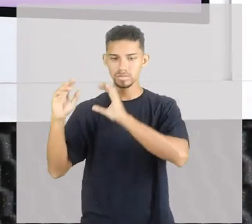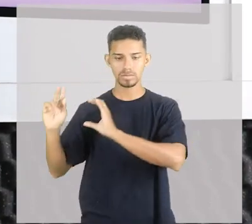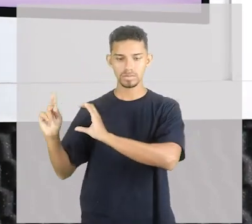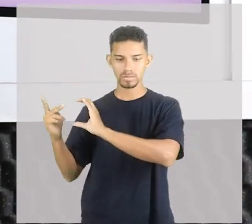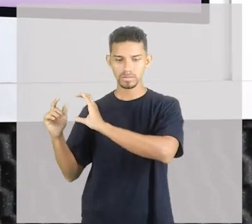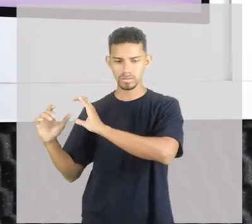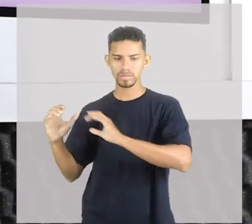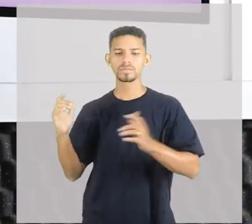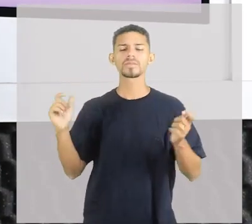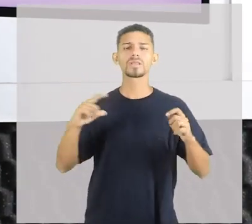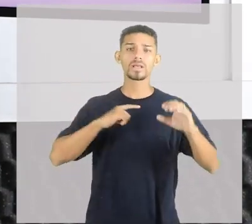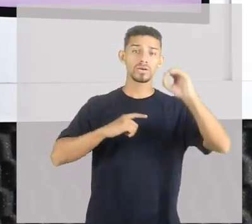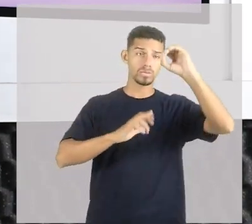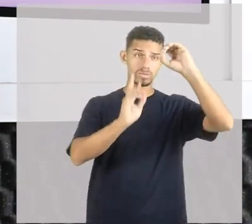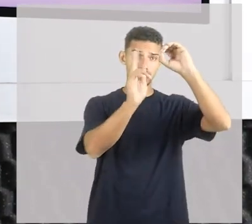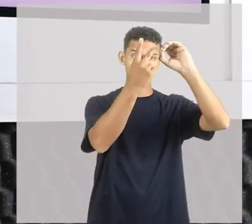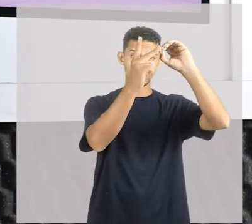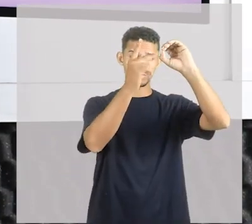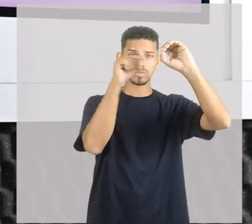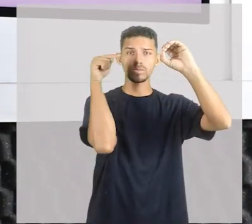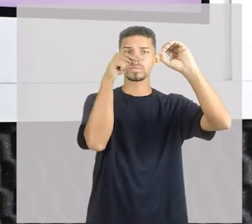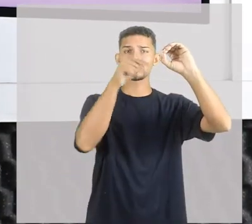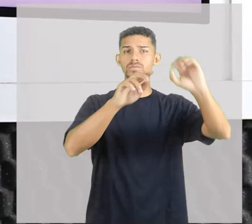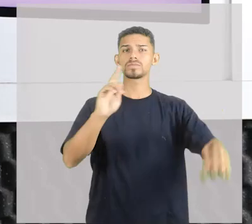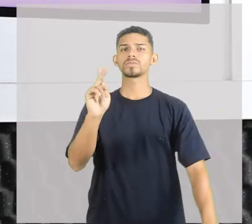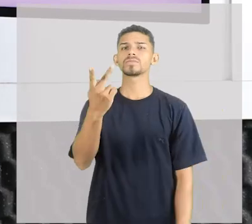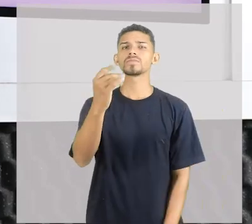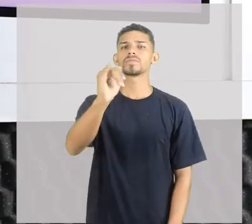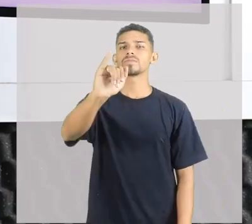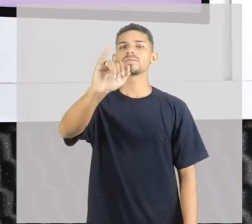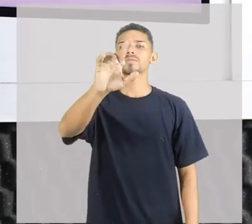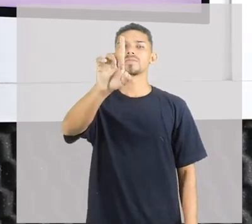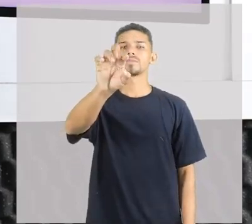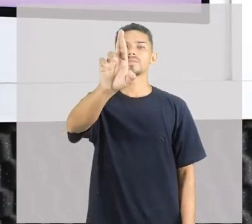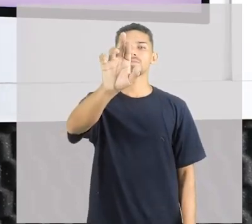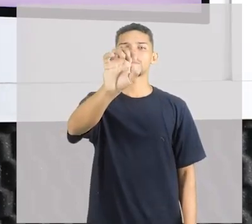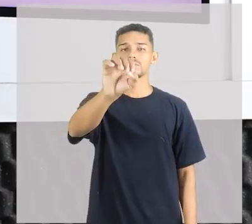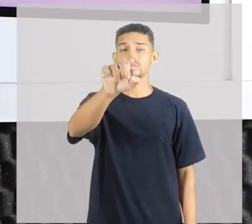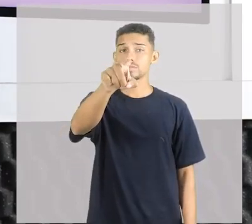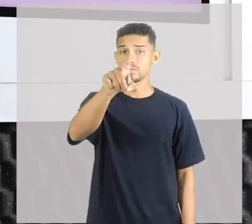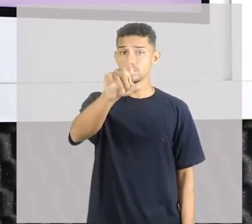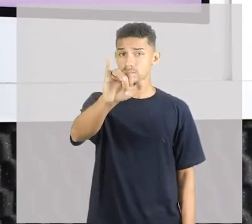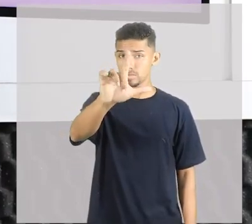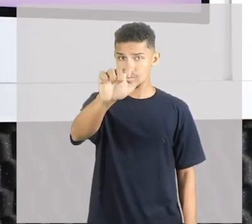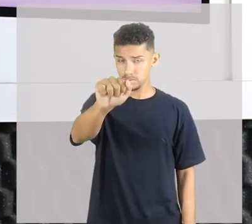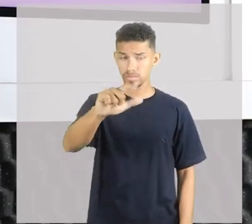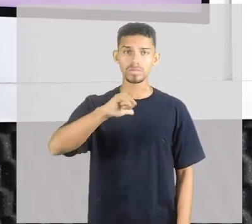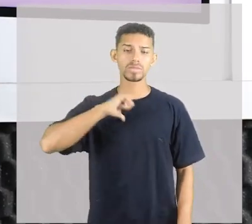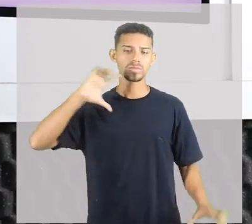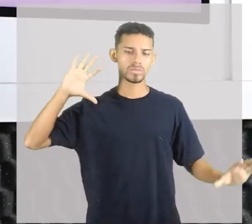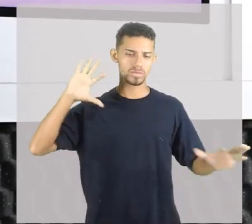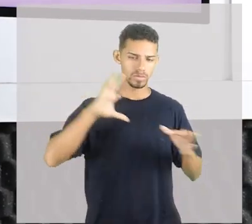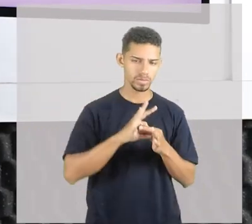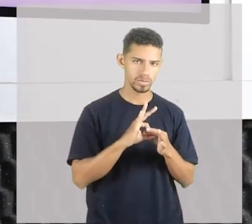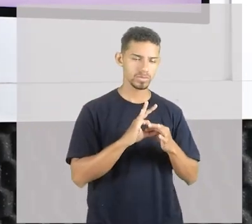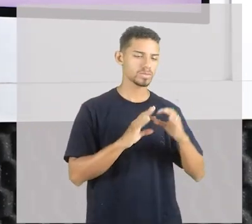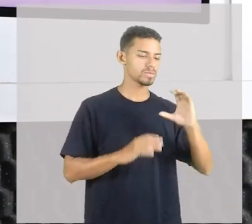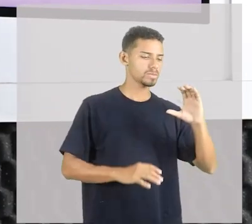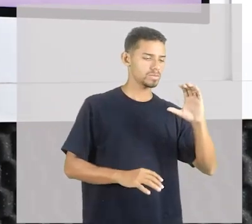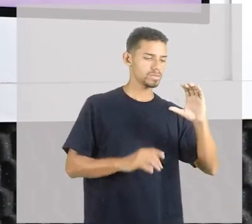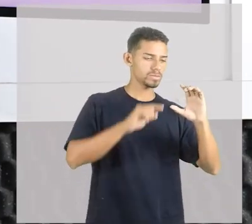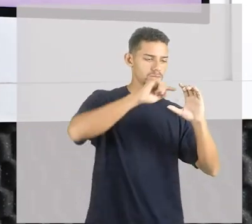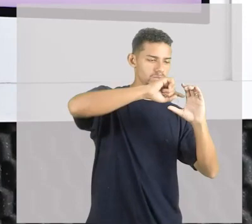vermelho. Você percebe que essa hidroxila, ela está ligada a um anel aromático. E aí você tem que lembrar o quê?